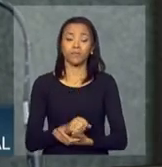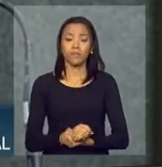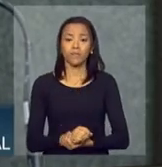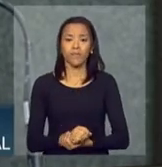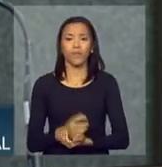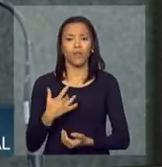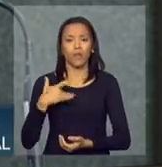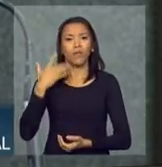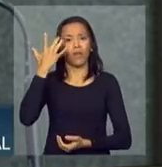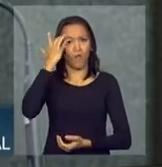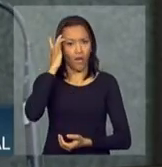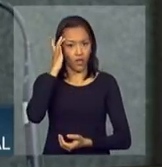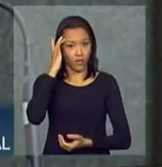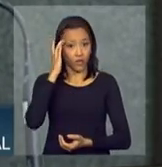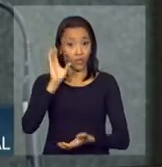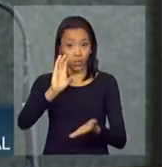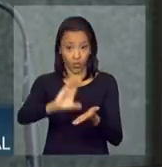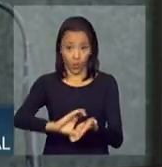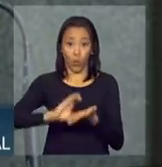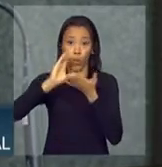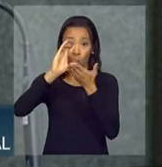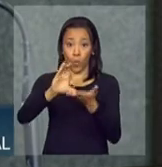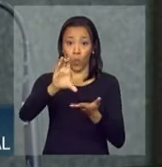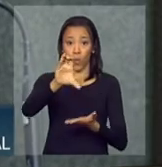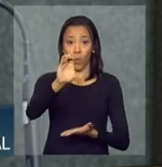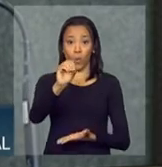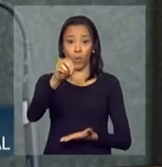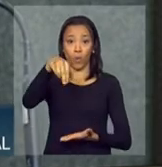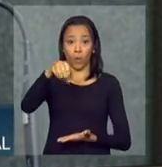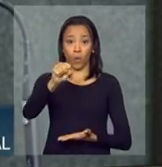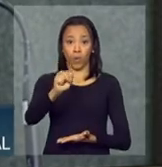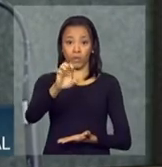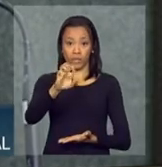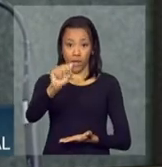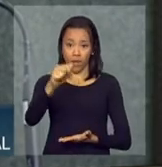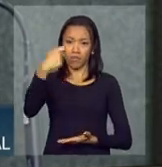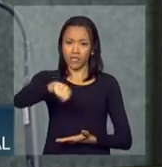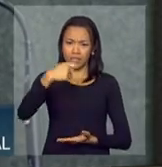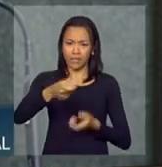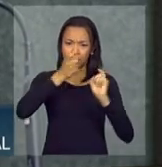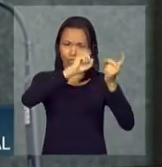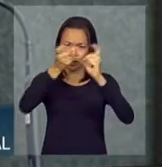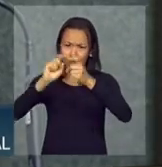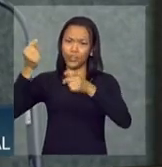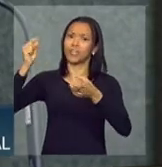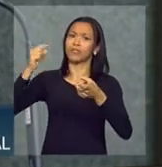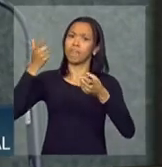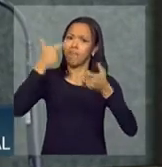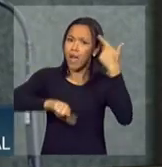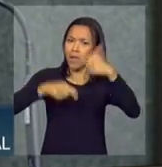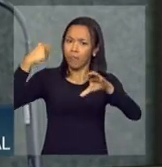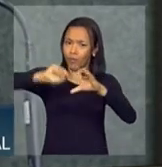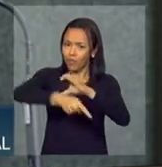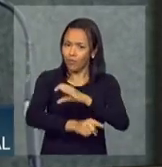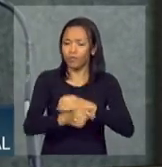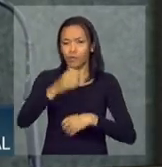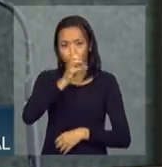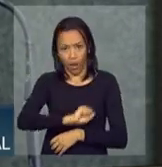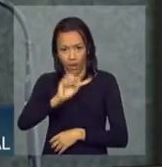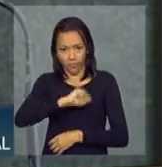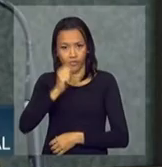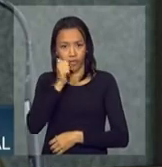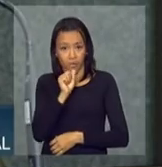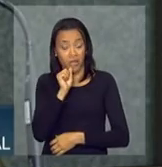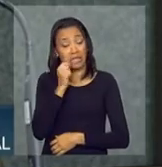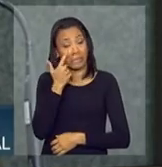Eu acho que o Conselho precisa discutir profundamente a questão do aleitamento materno. É uma tristeza. E